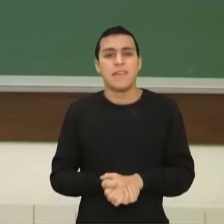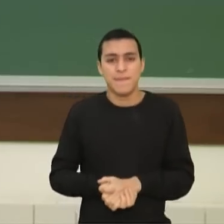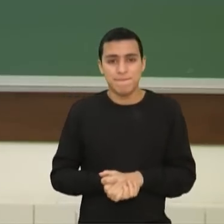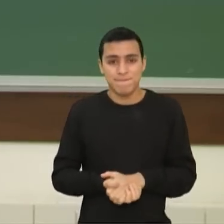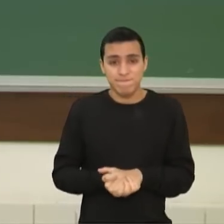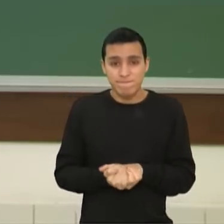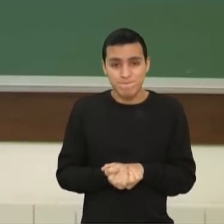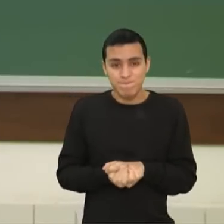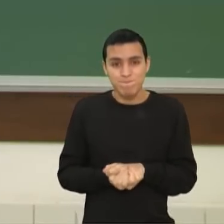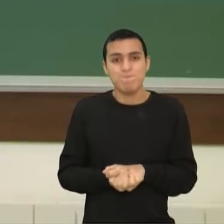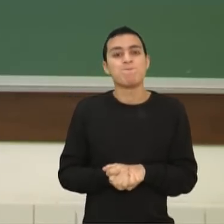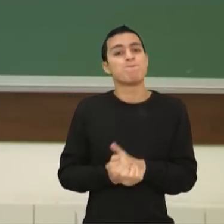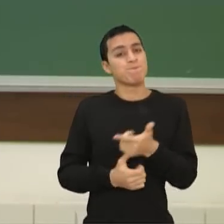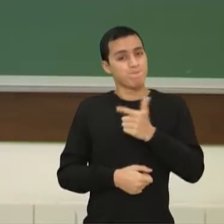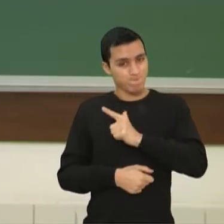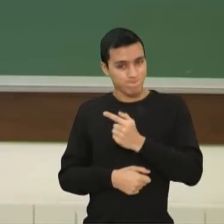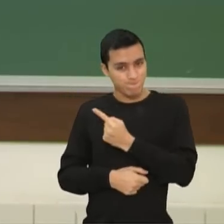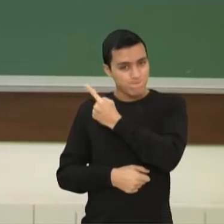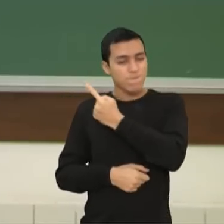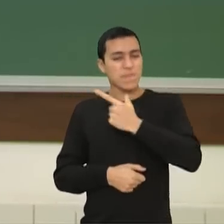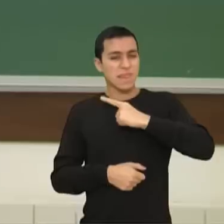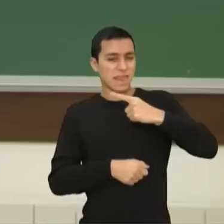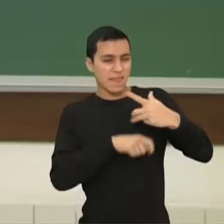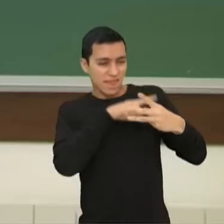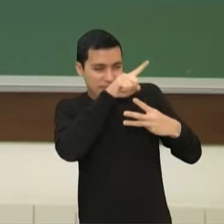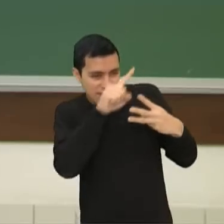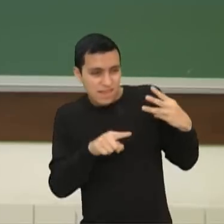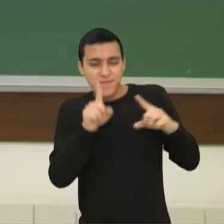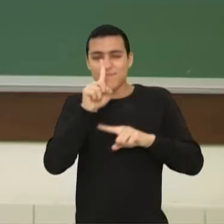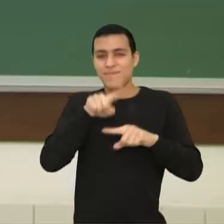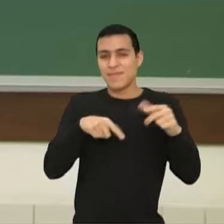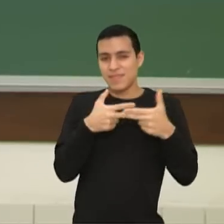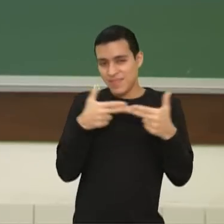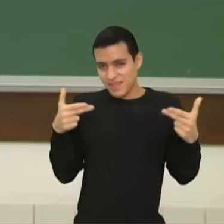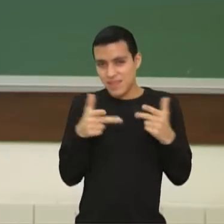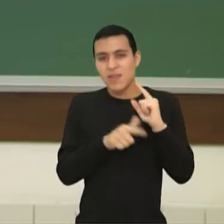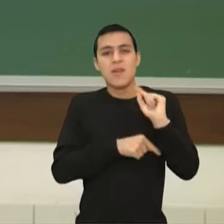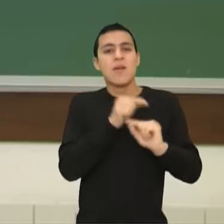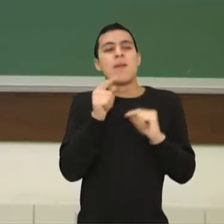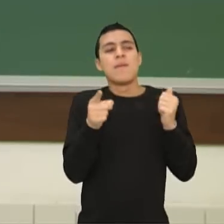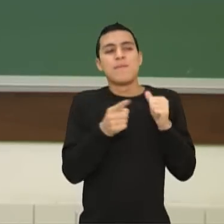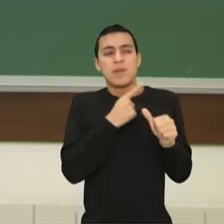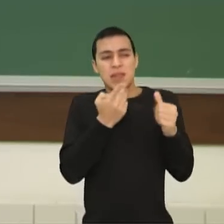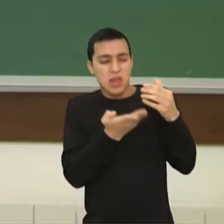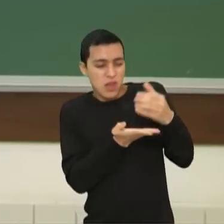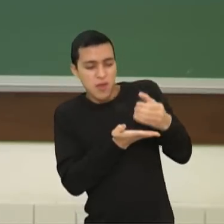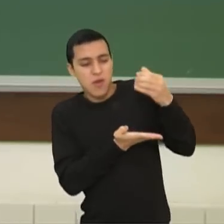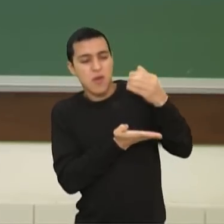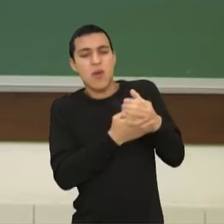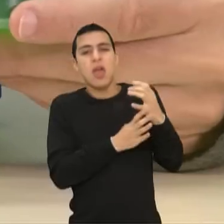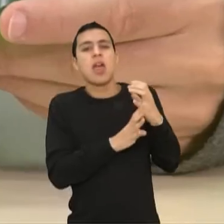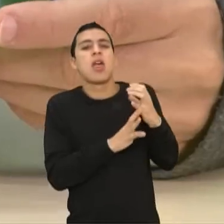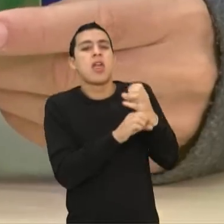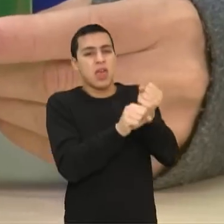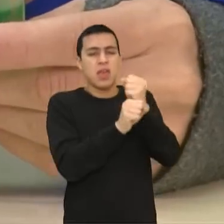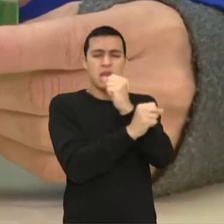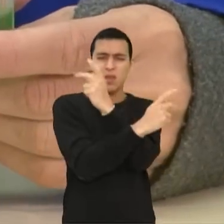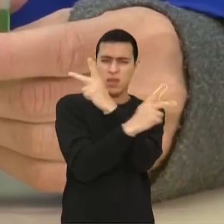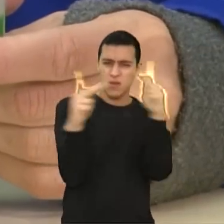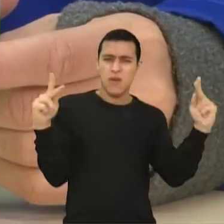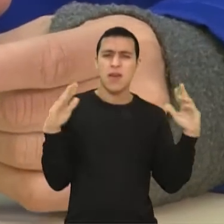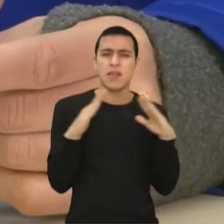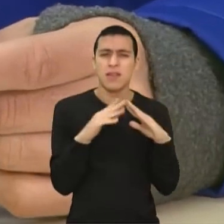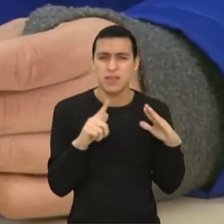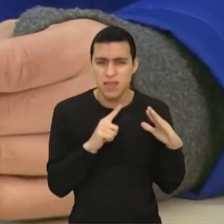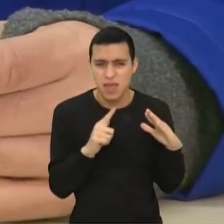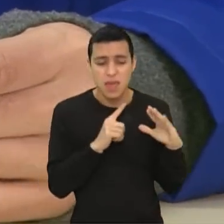para vocês esses 3 materiais. Eu trouxe primeiro um copo medidor que vocês têm na casa de